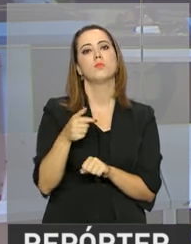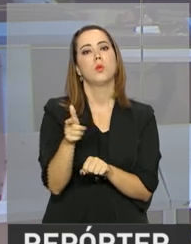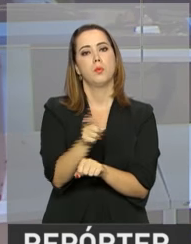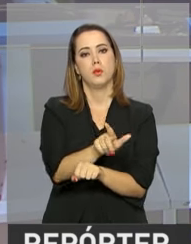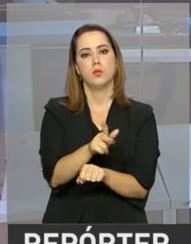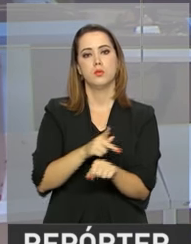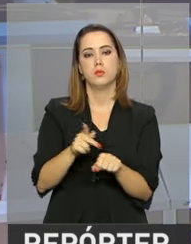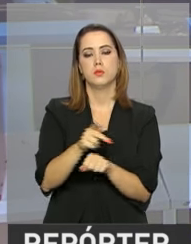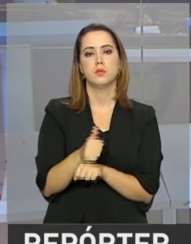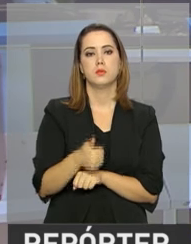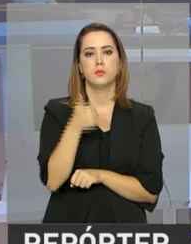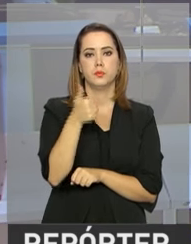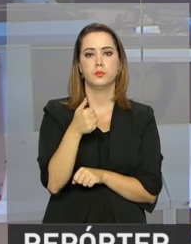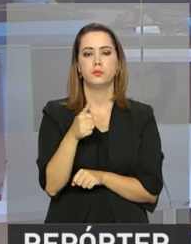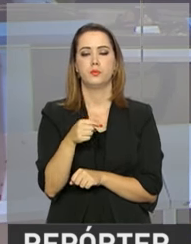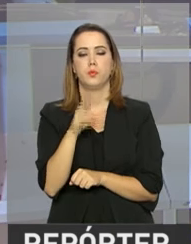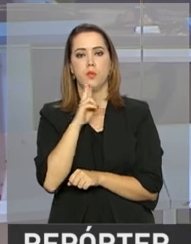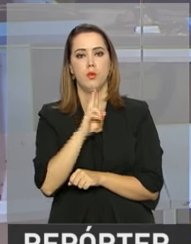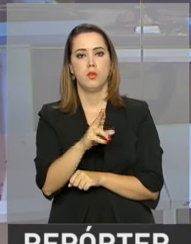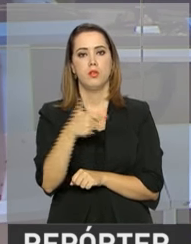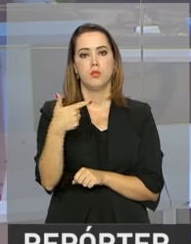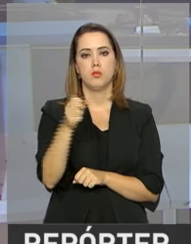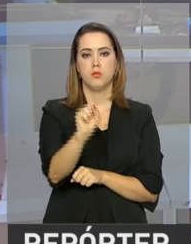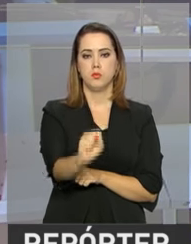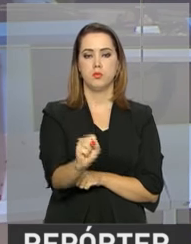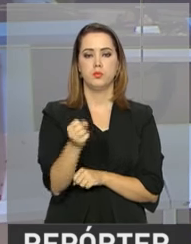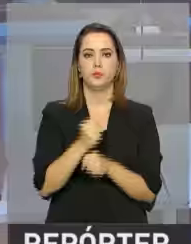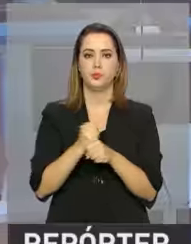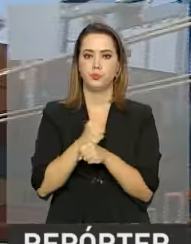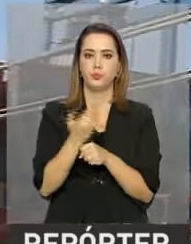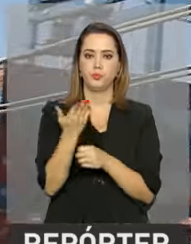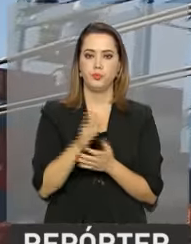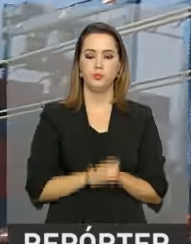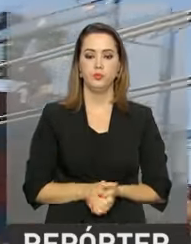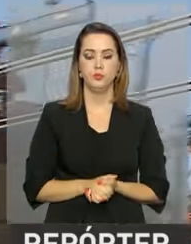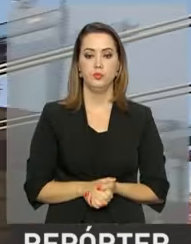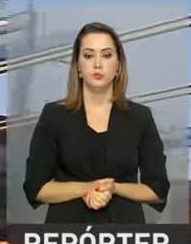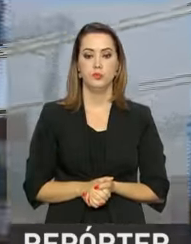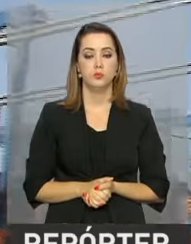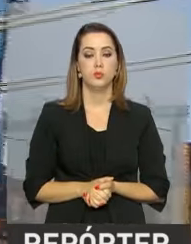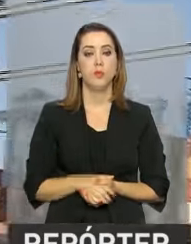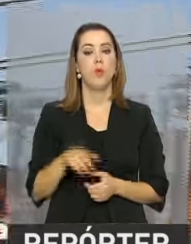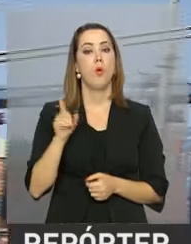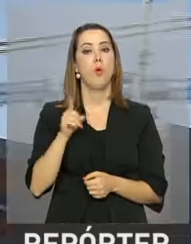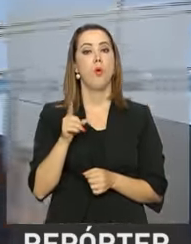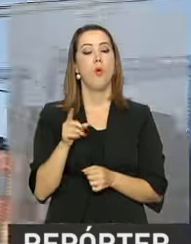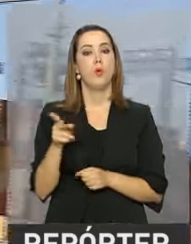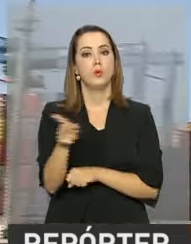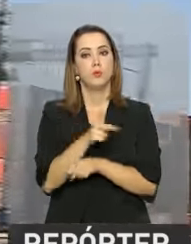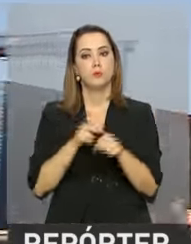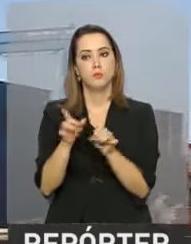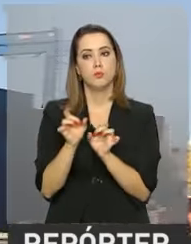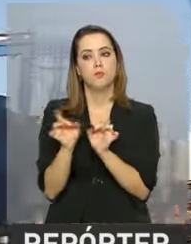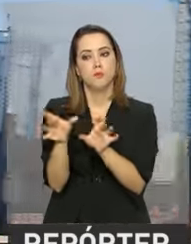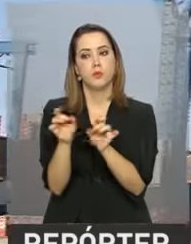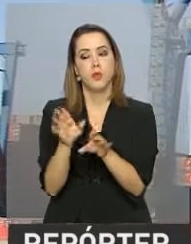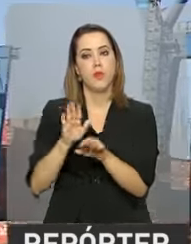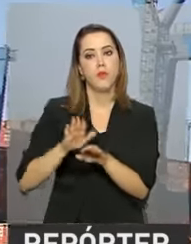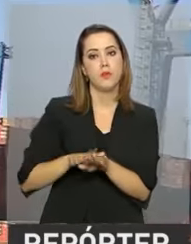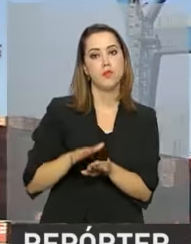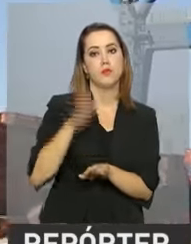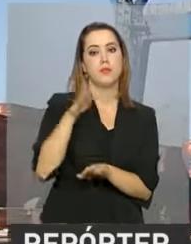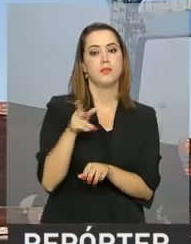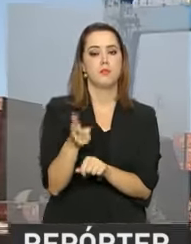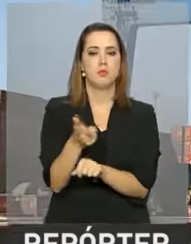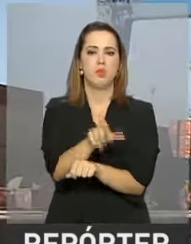em 28 anos. A repórter Beatriz Amiden tem as informações. Quando o país exporta mais do que importa, a balança